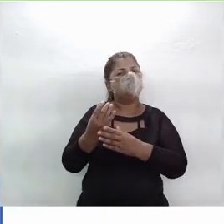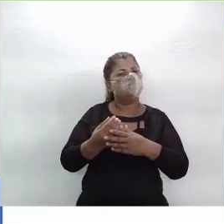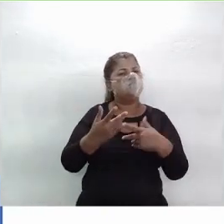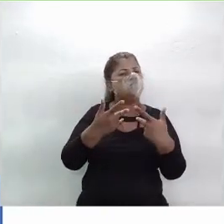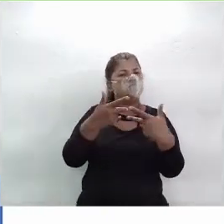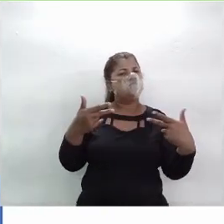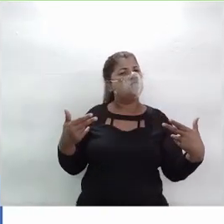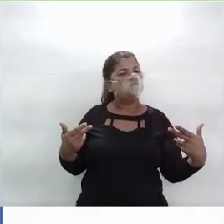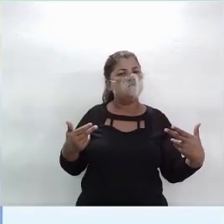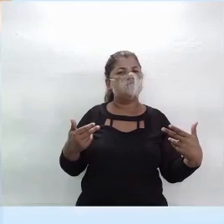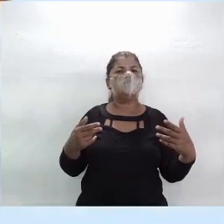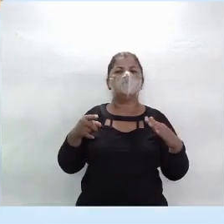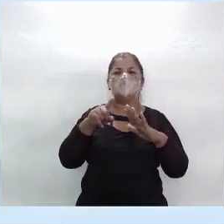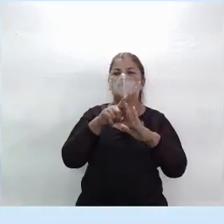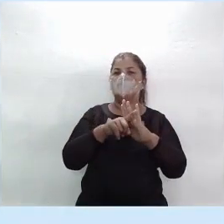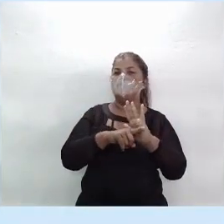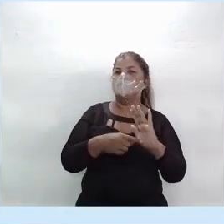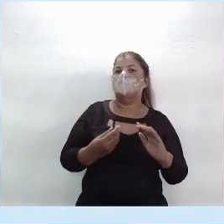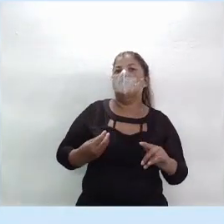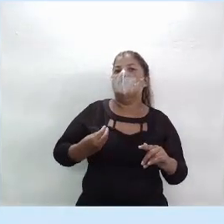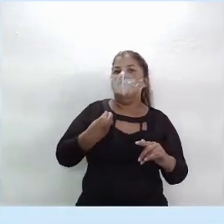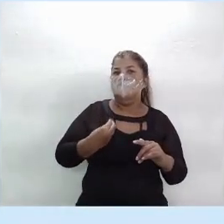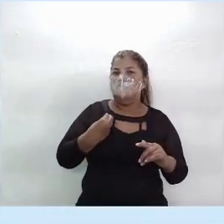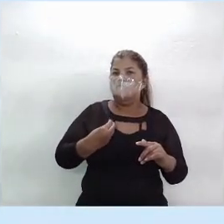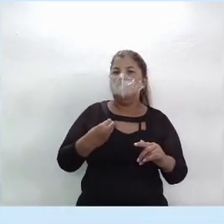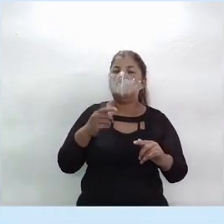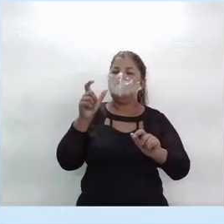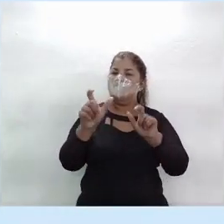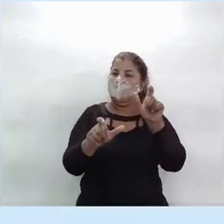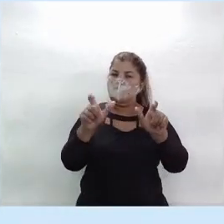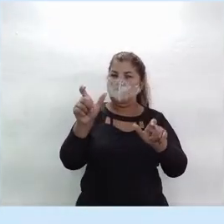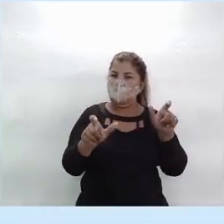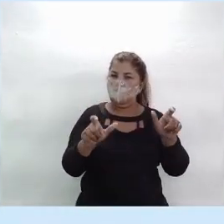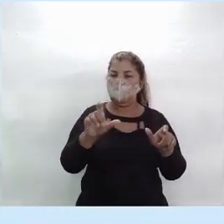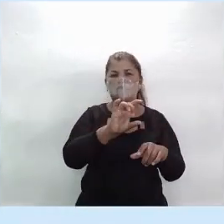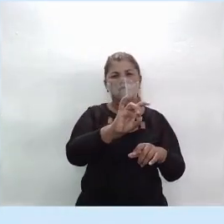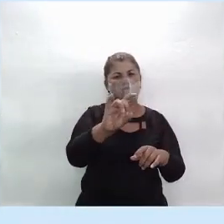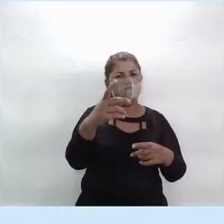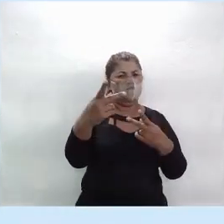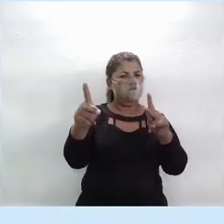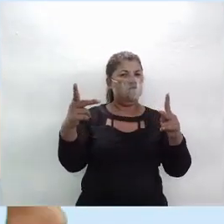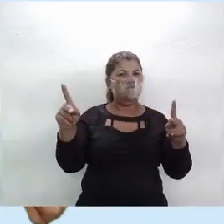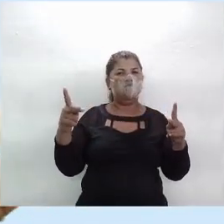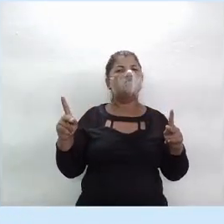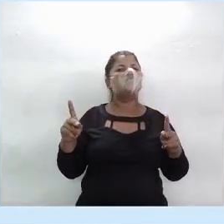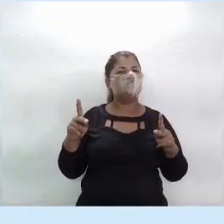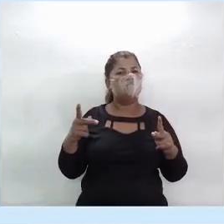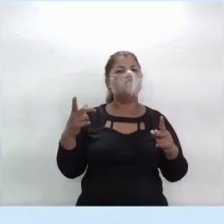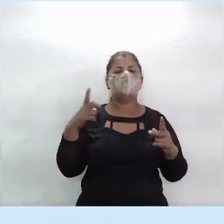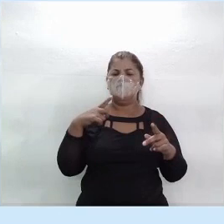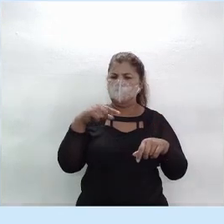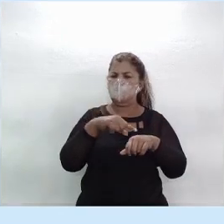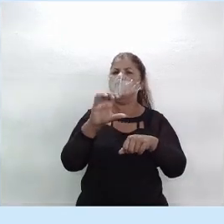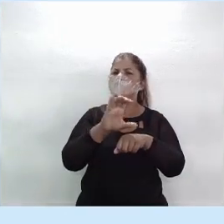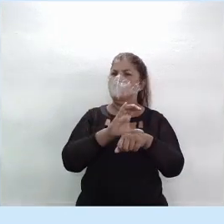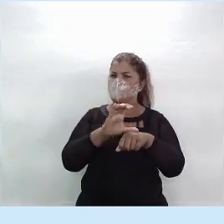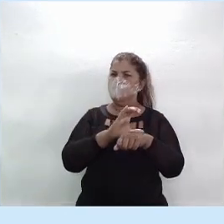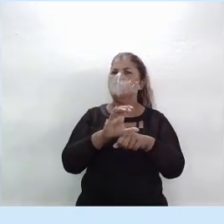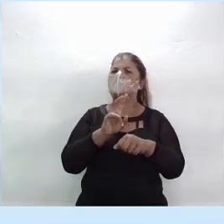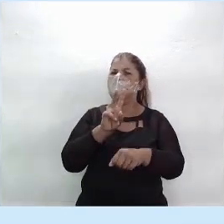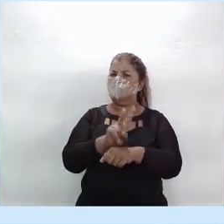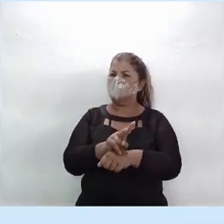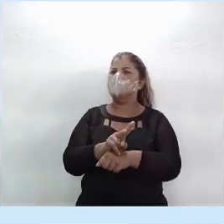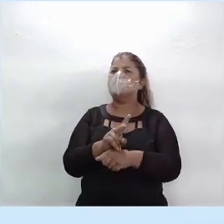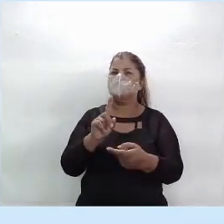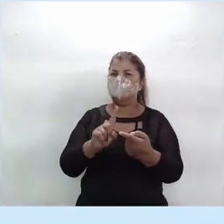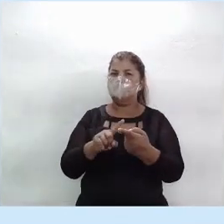todas as dimensões. Projeto de vida, cidadão. Cada um tem o seu. E isso é assegurado. Olha aí, o projeto